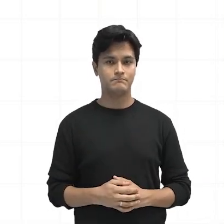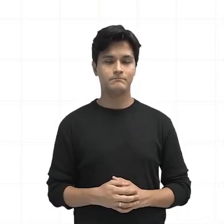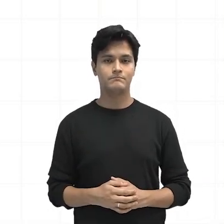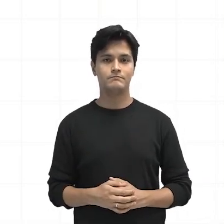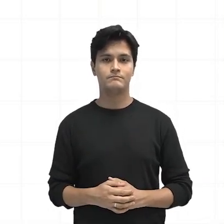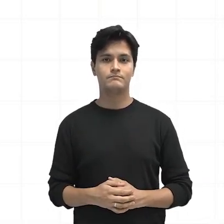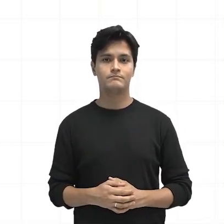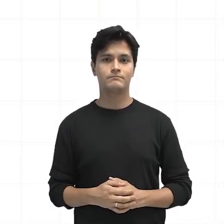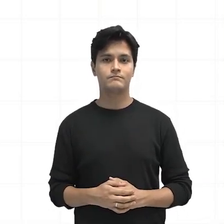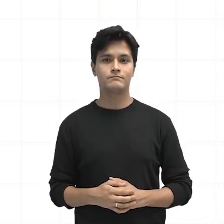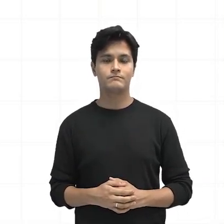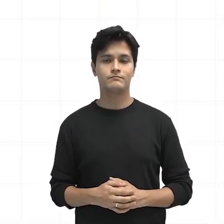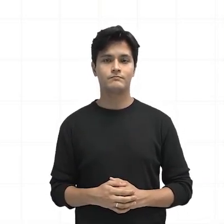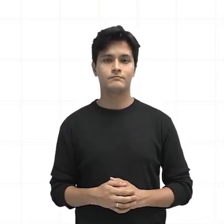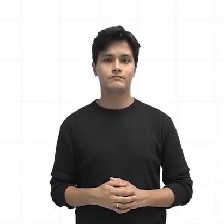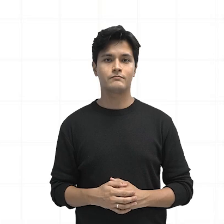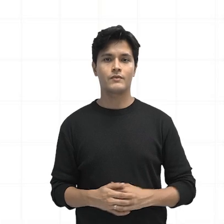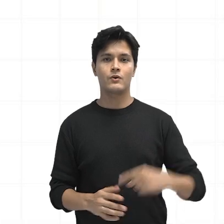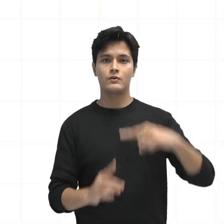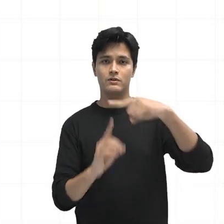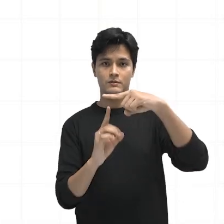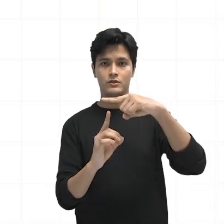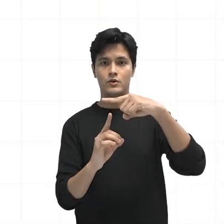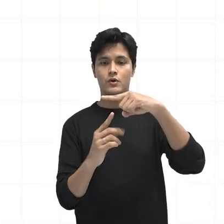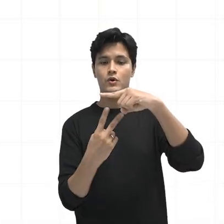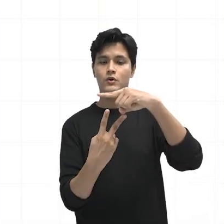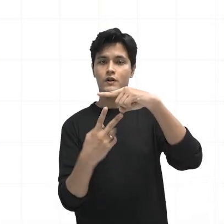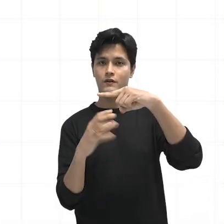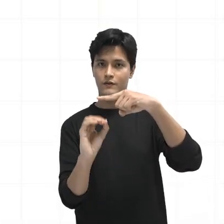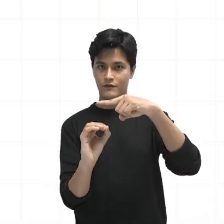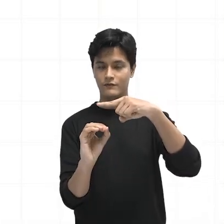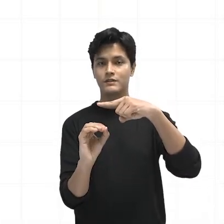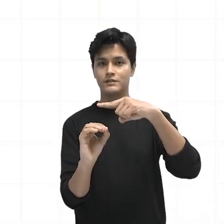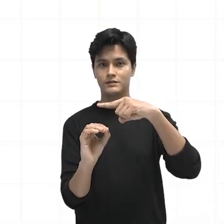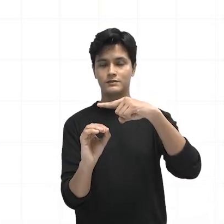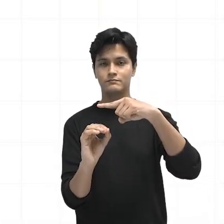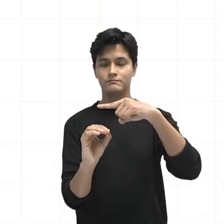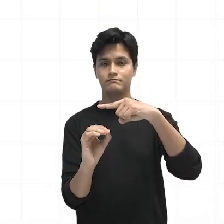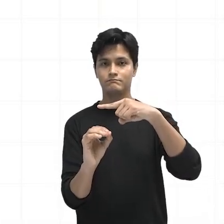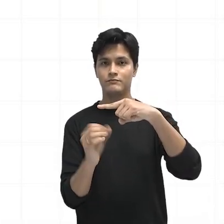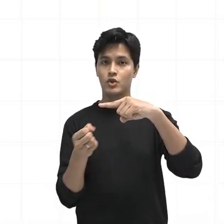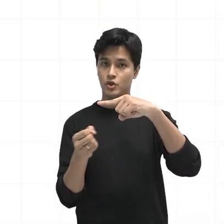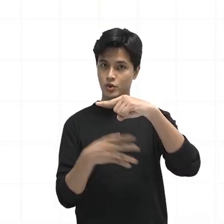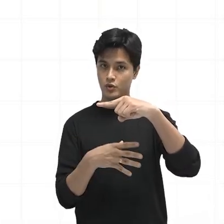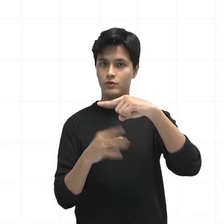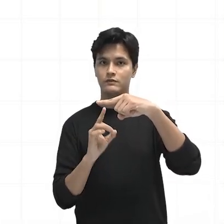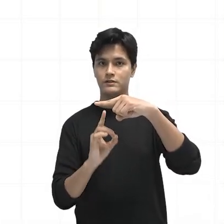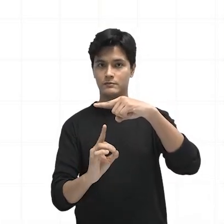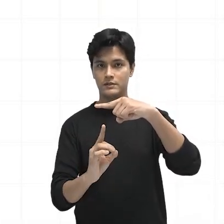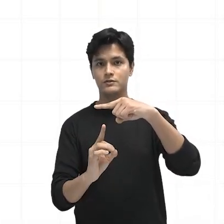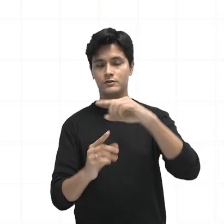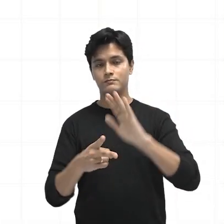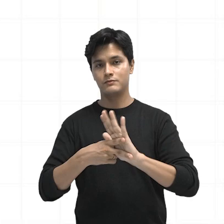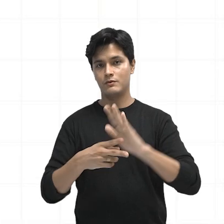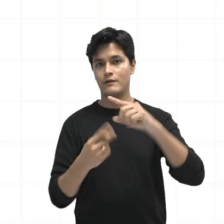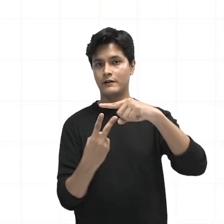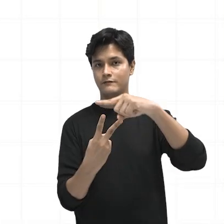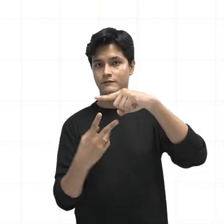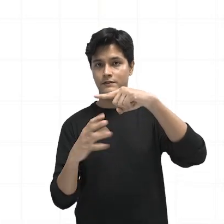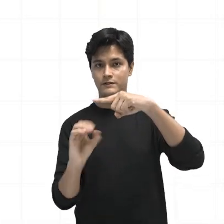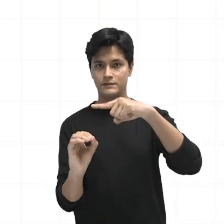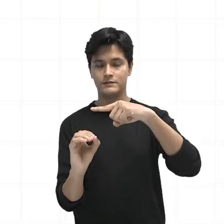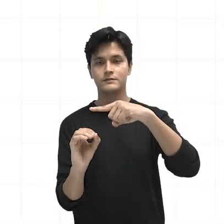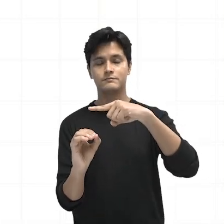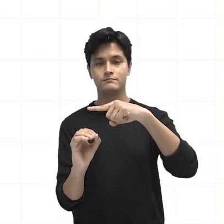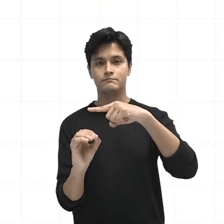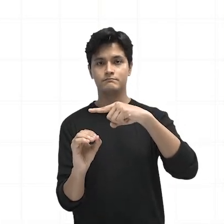O valor 20 só se repete aqui embaixo, que é o nosso denominador, o novo denominador, tá? E